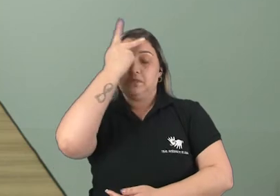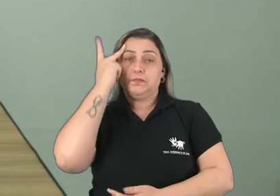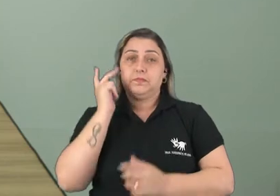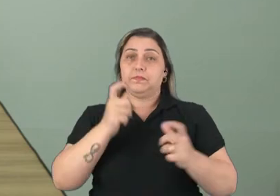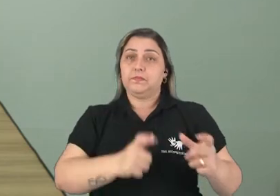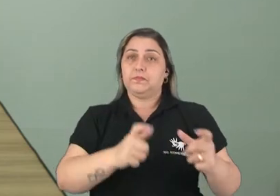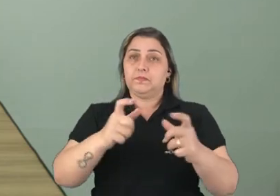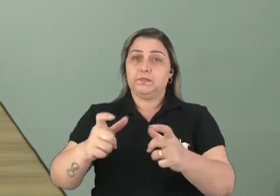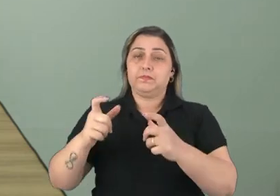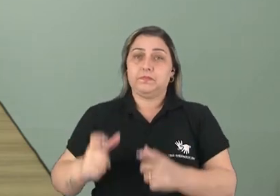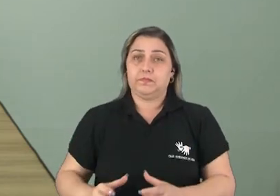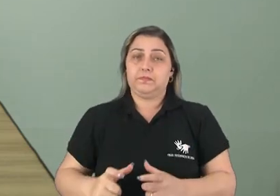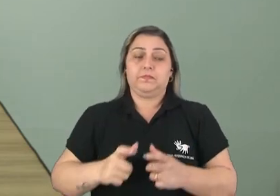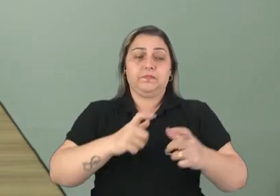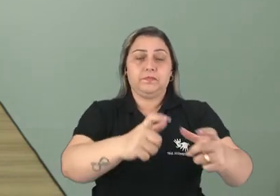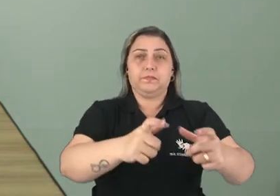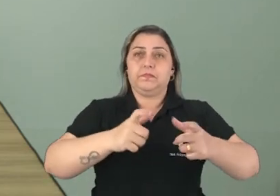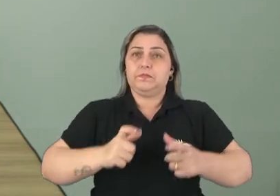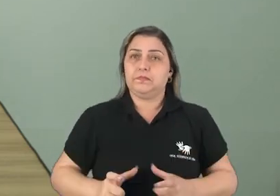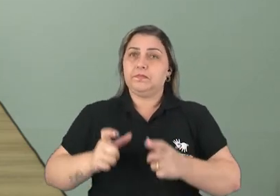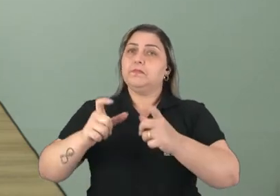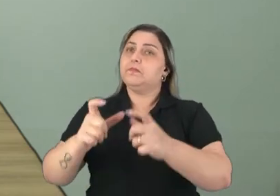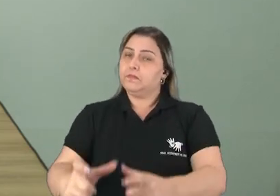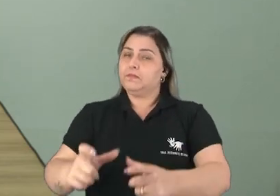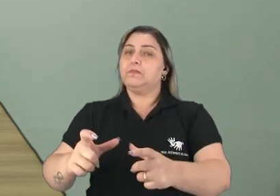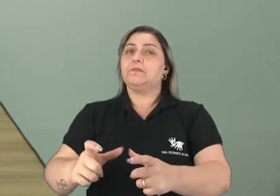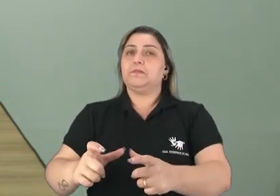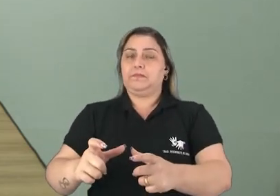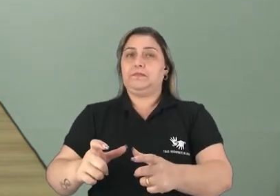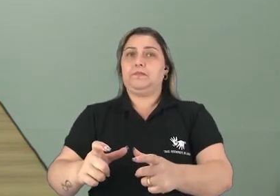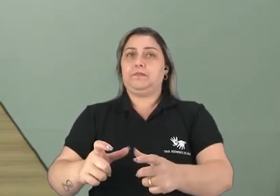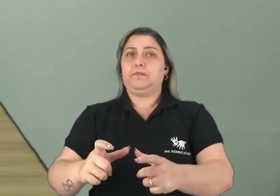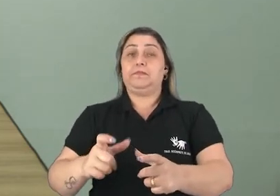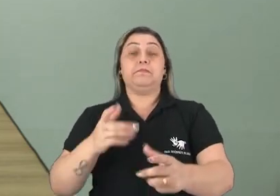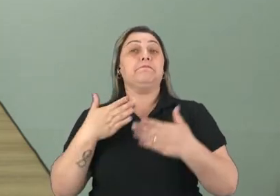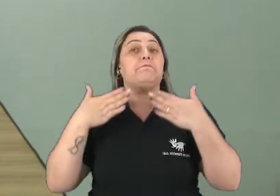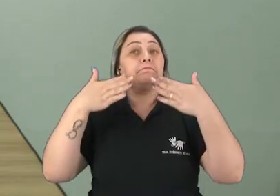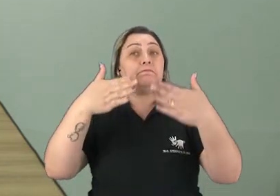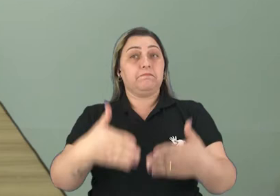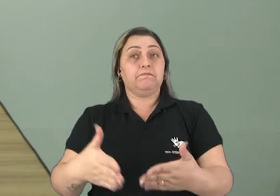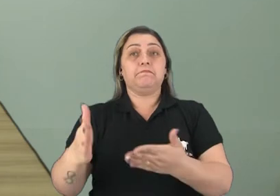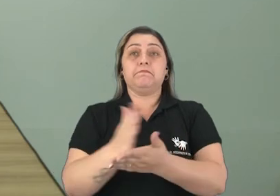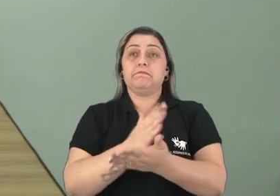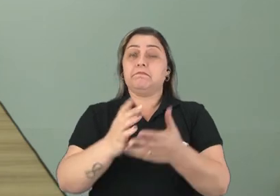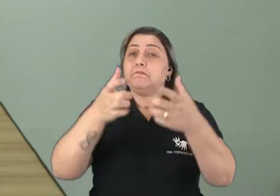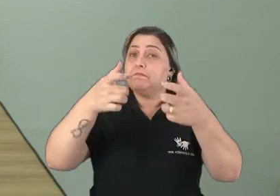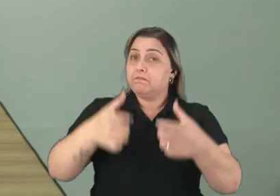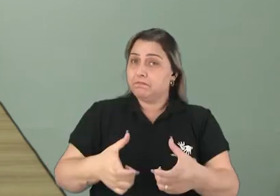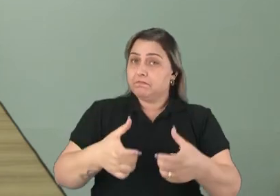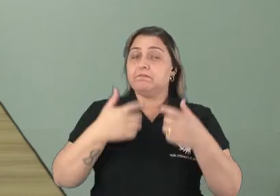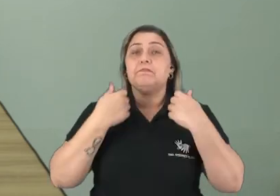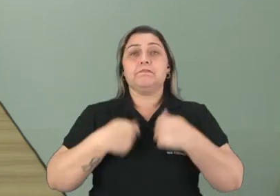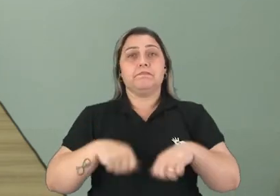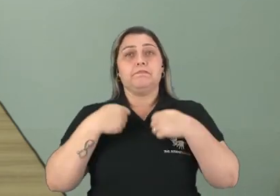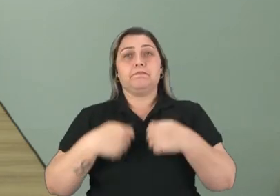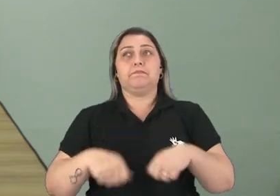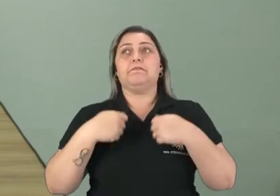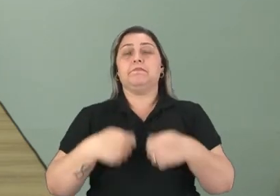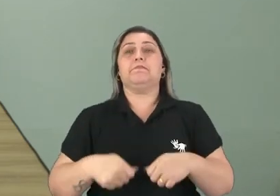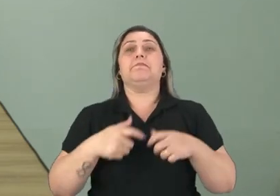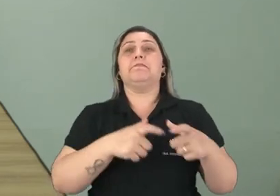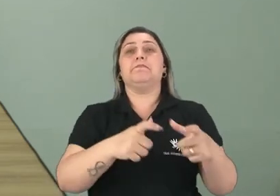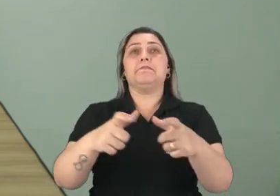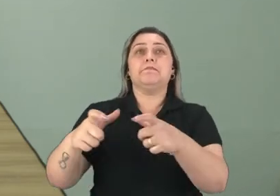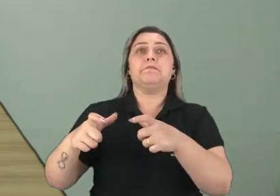se localizam de um espaço para outro? Ou seja, se localizar para chegar a um determinado lugar? Nós precisamos nos